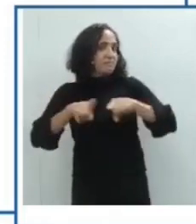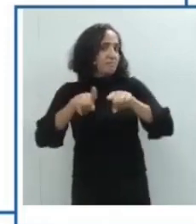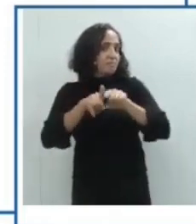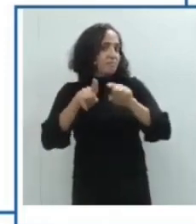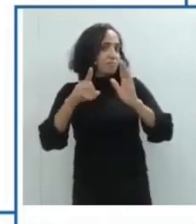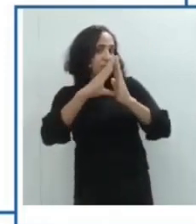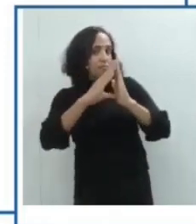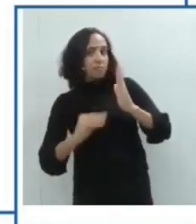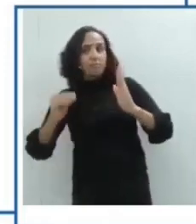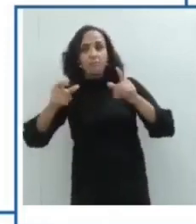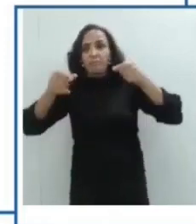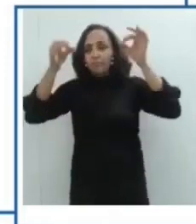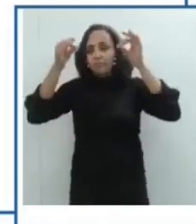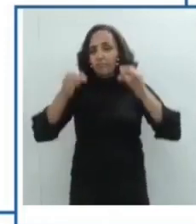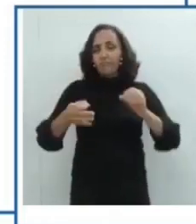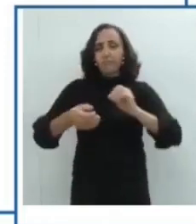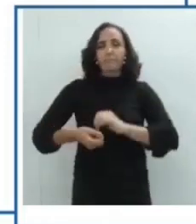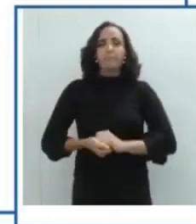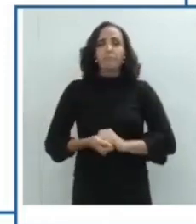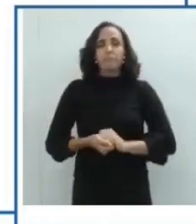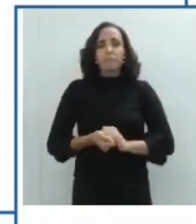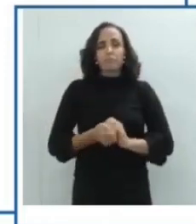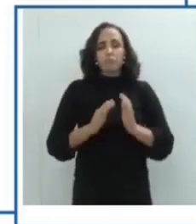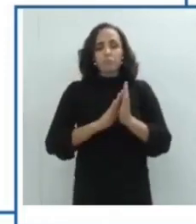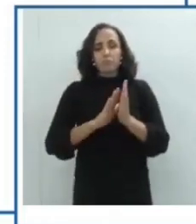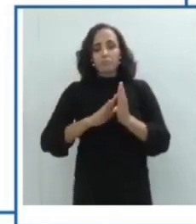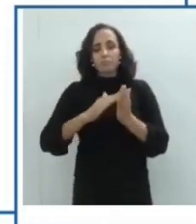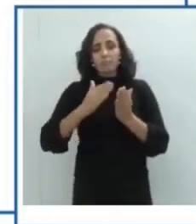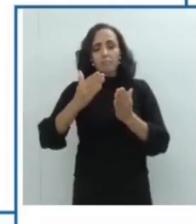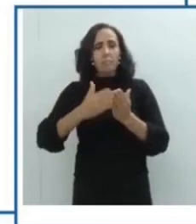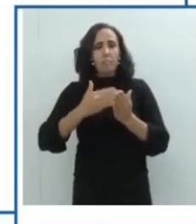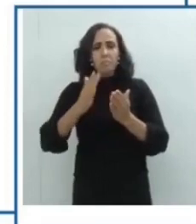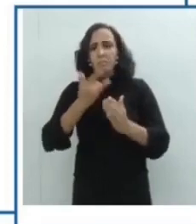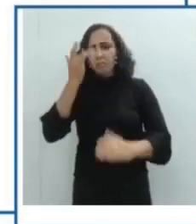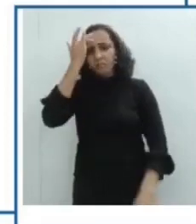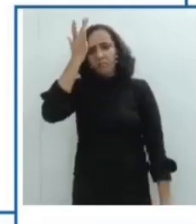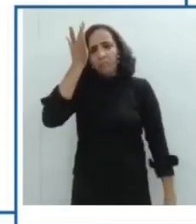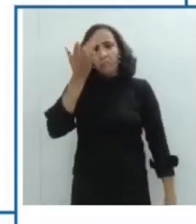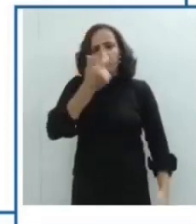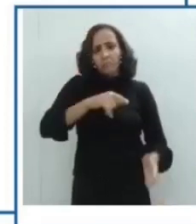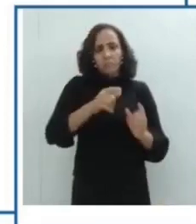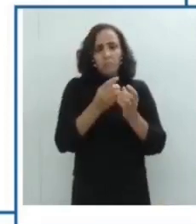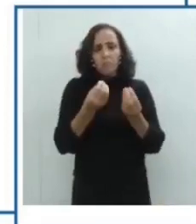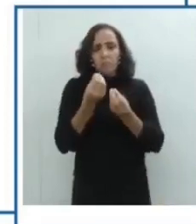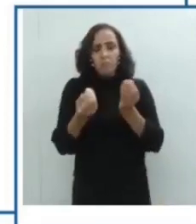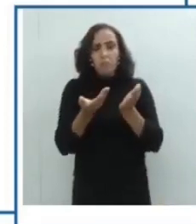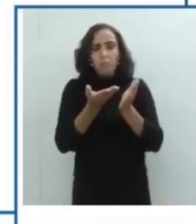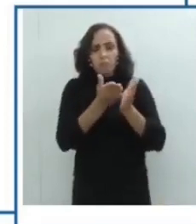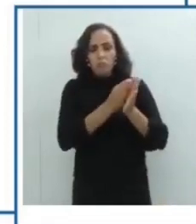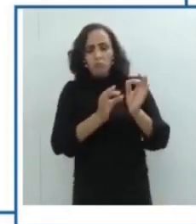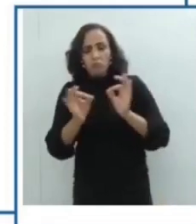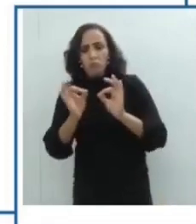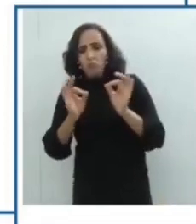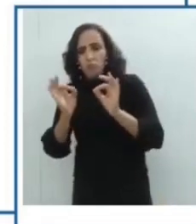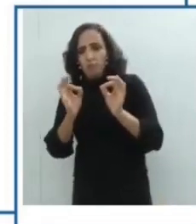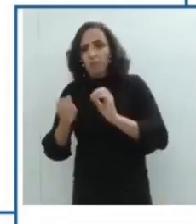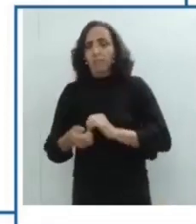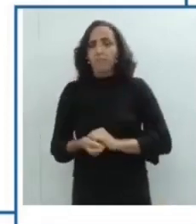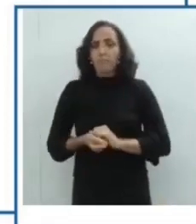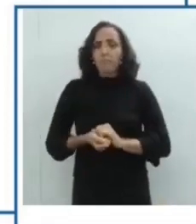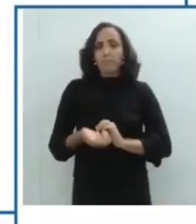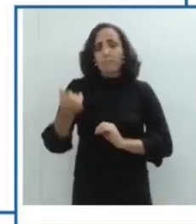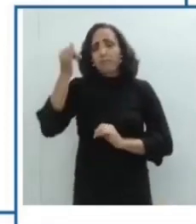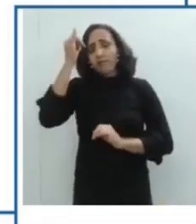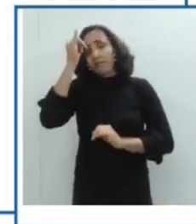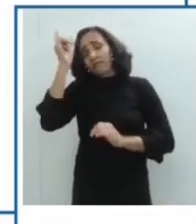padrão gráfico. Quebra de página automática. Isso facilita muito numa classe e numa biblioteca, porque a gente evita